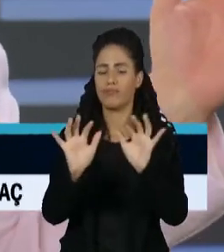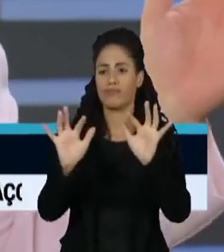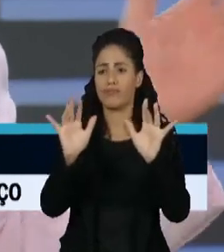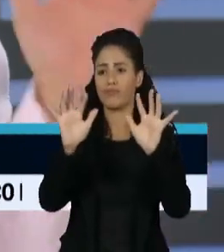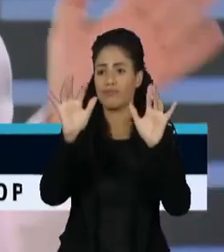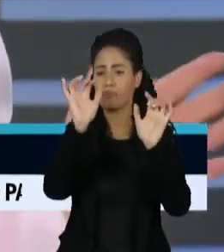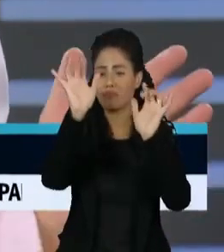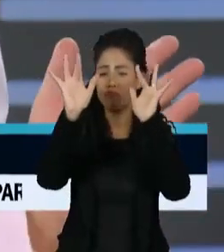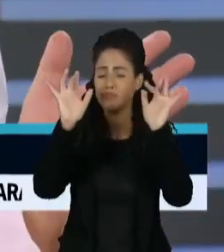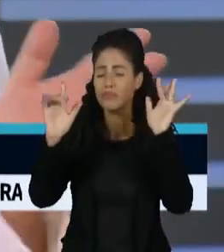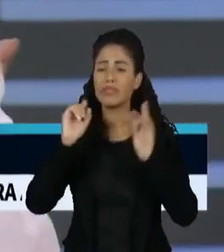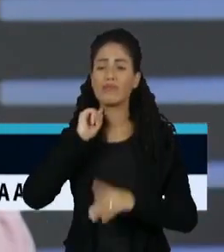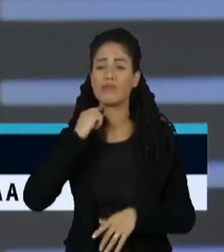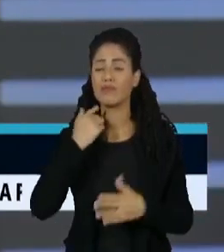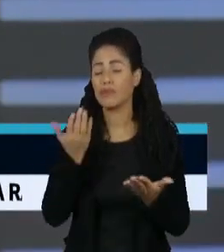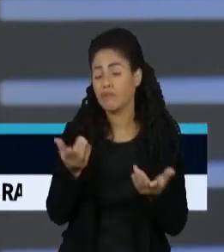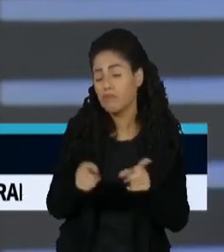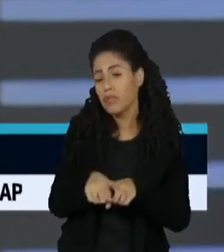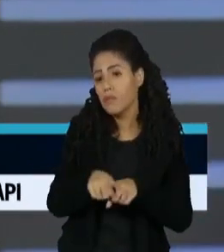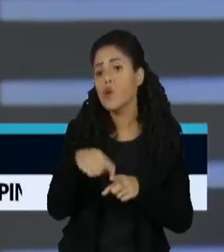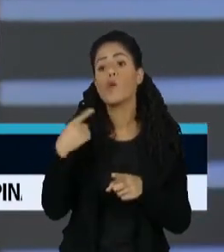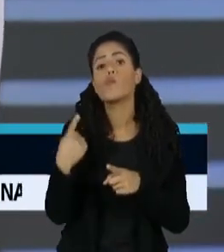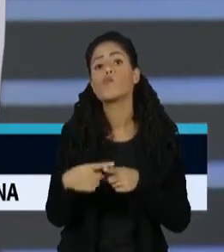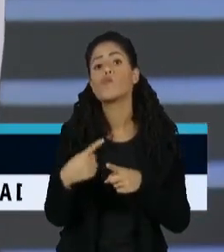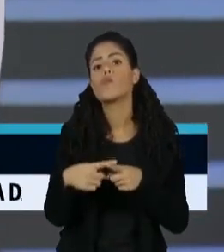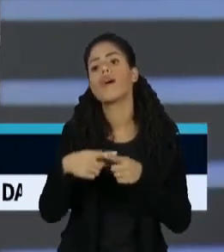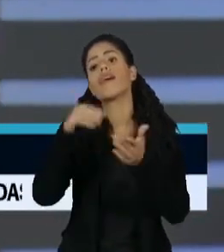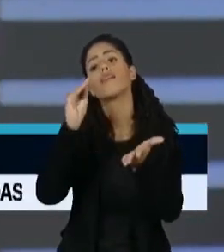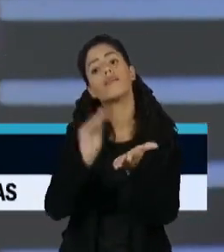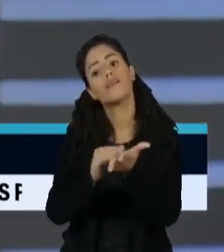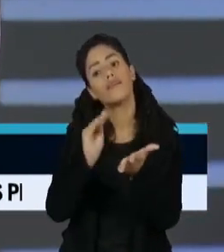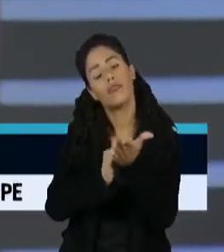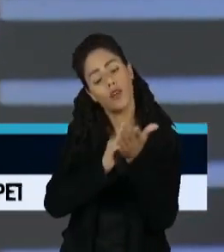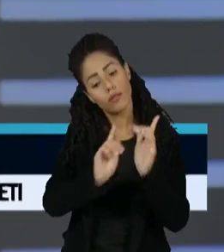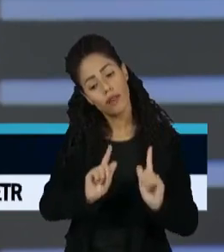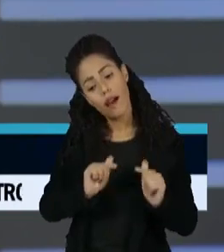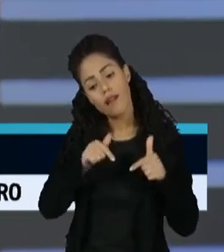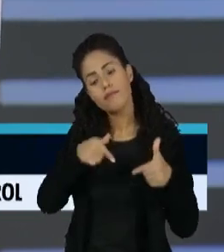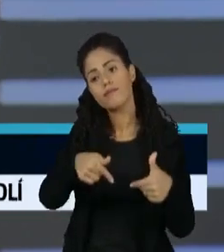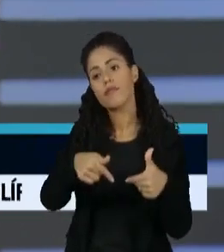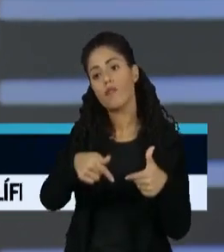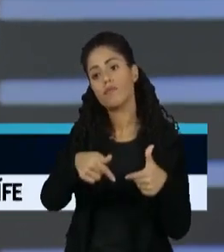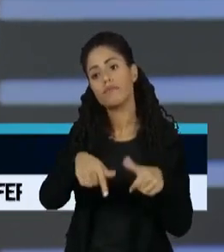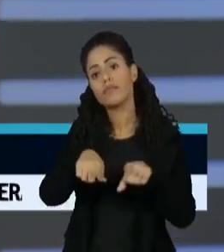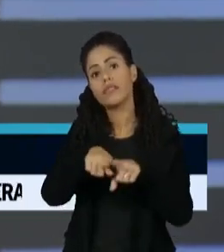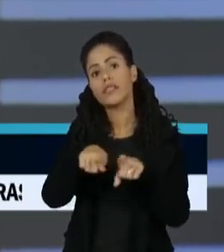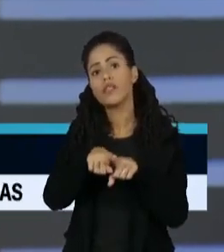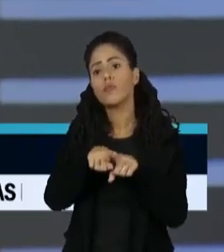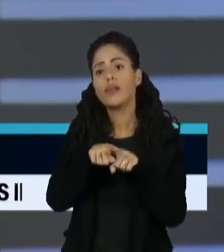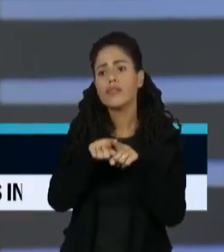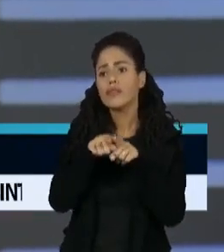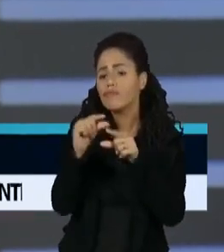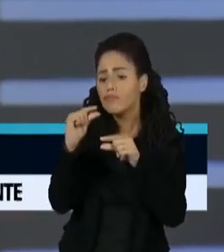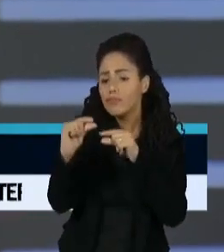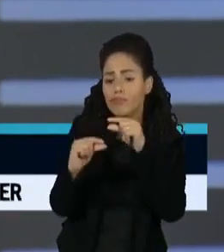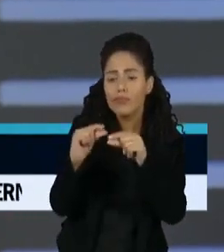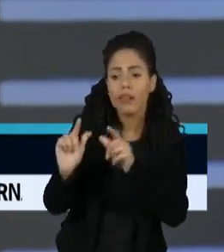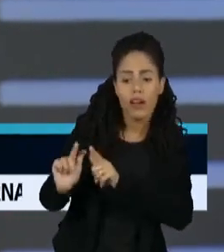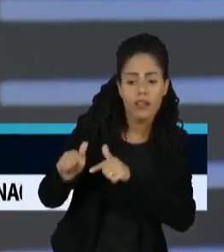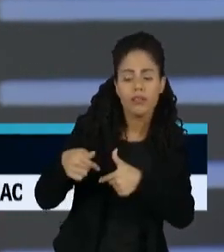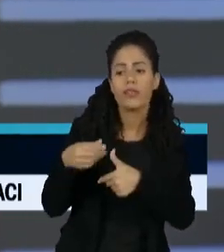que sujam. Por quê? Porque não tem uma política, inclusive agrícola, que uma pequena